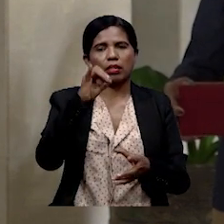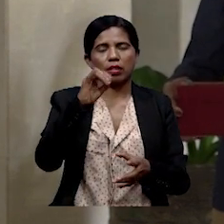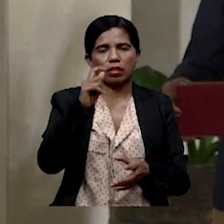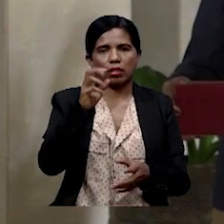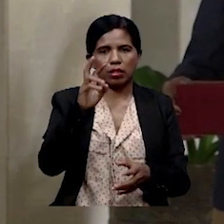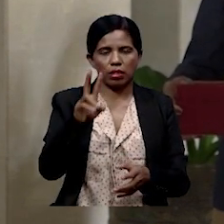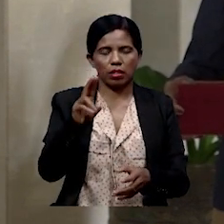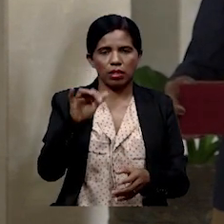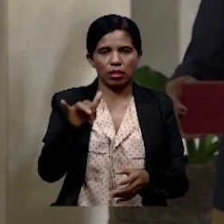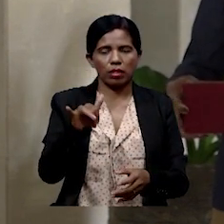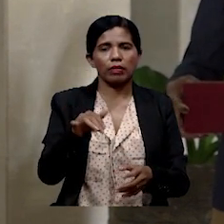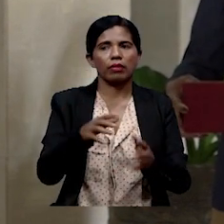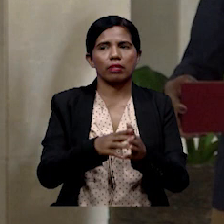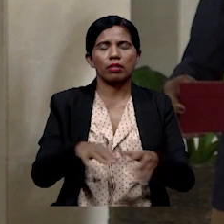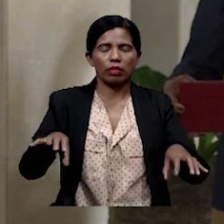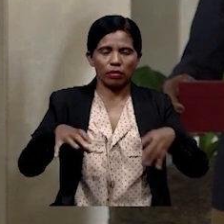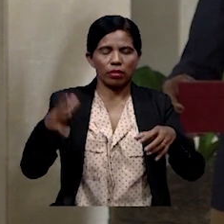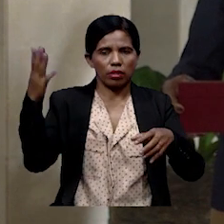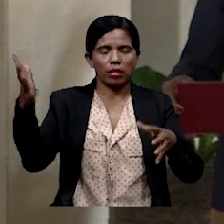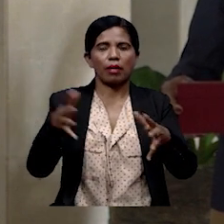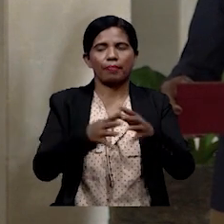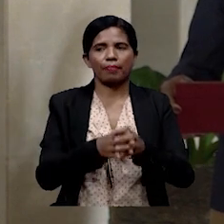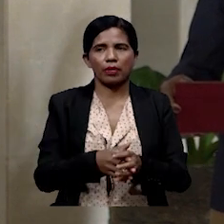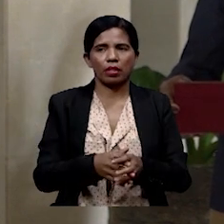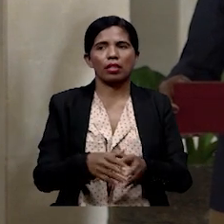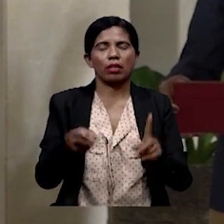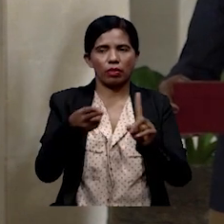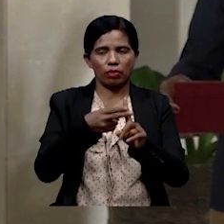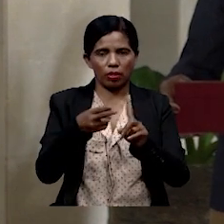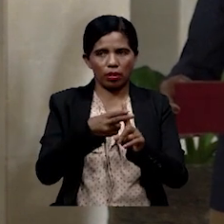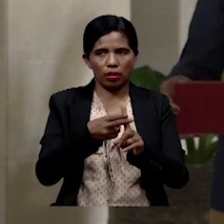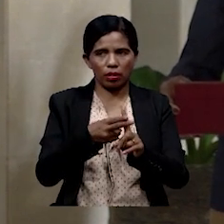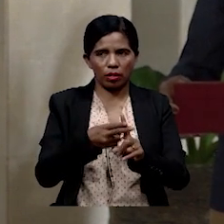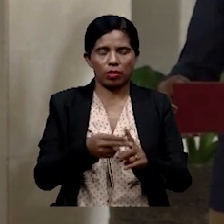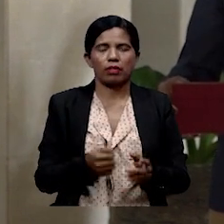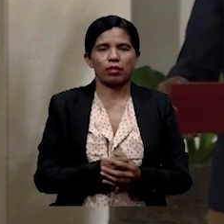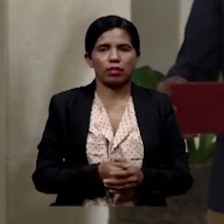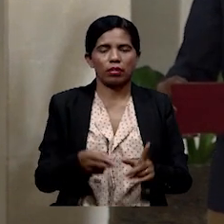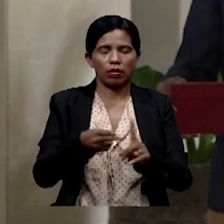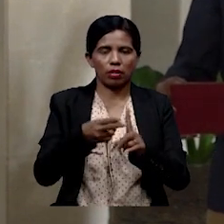no ia supermercado. Supermercado. Ia hotel, ia hotel be 5 estrelas serne.